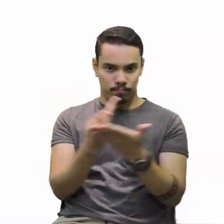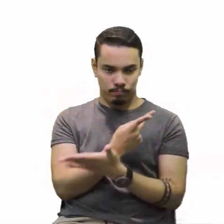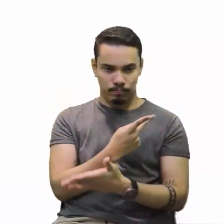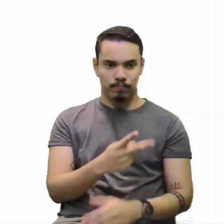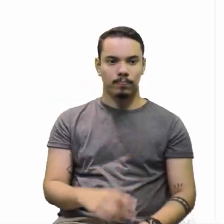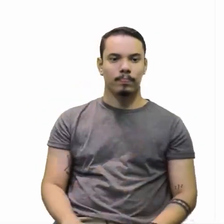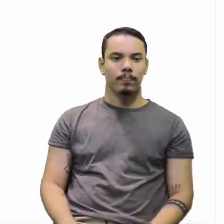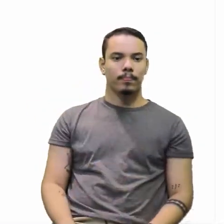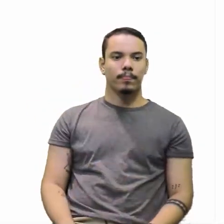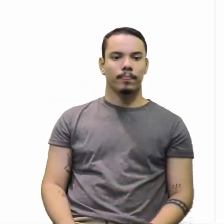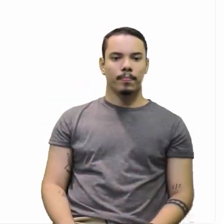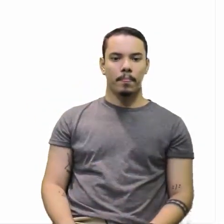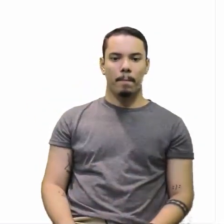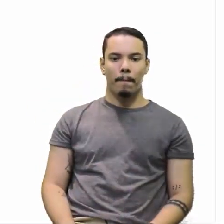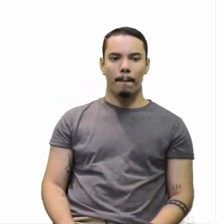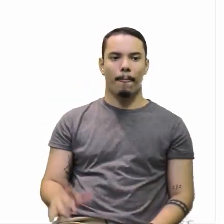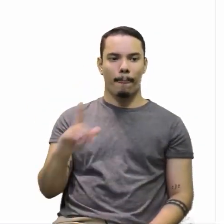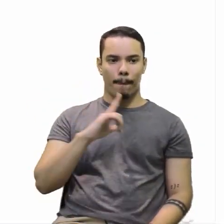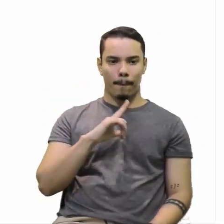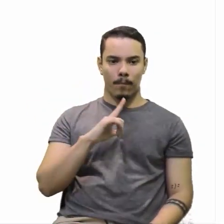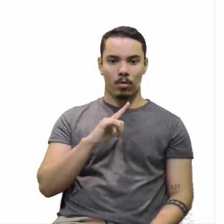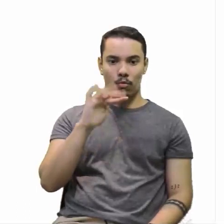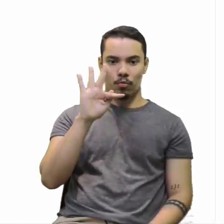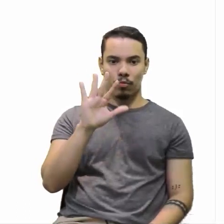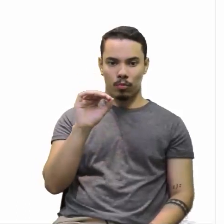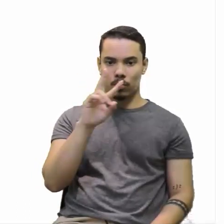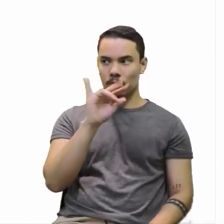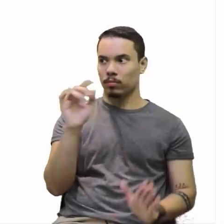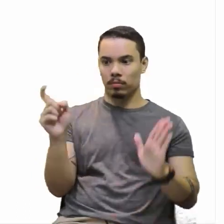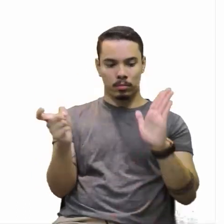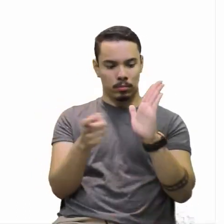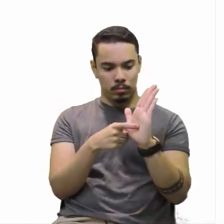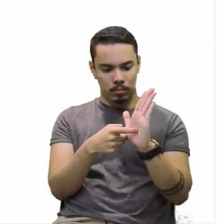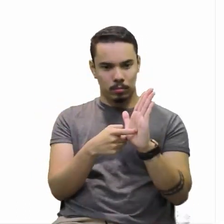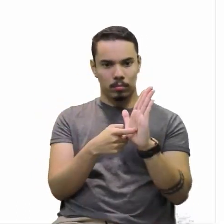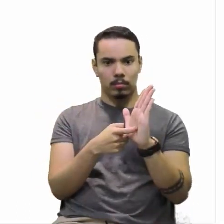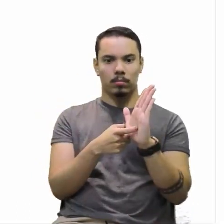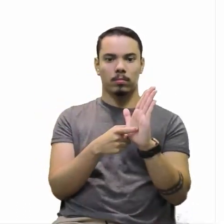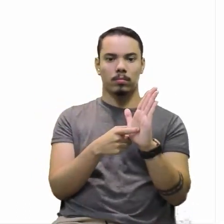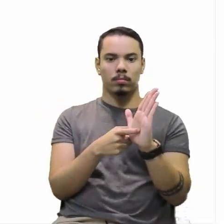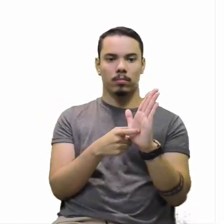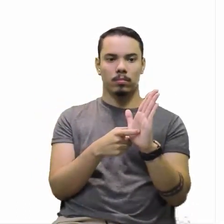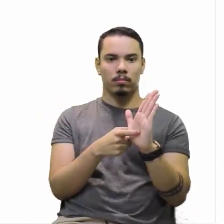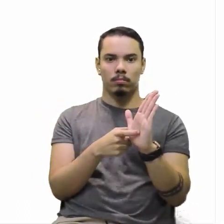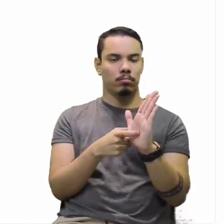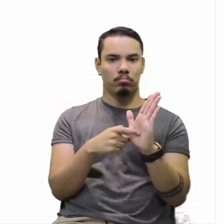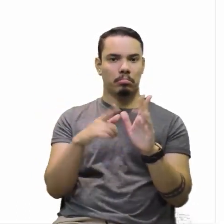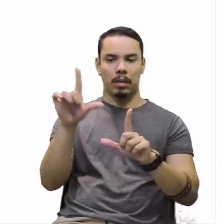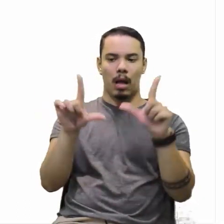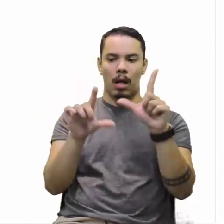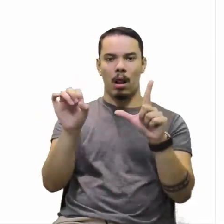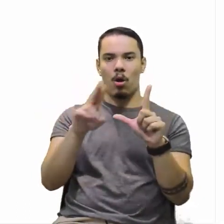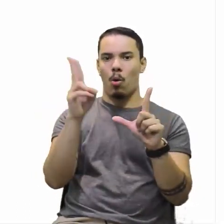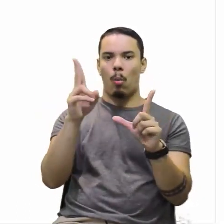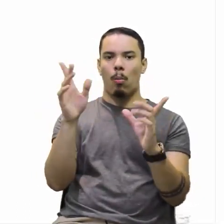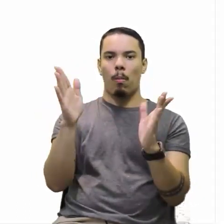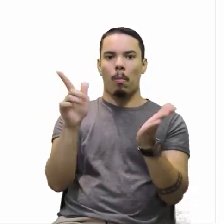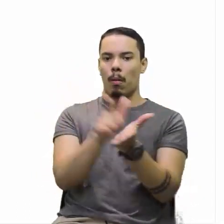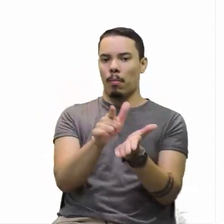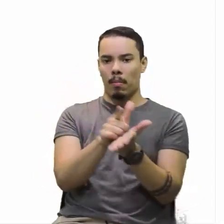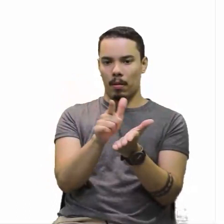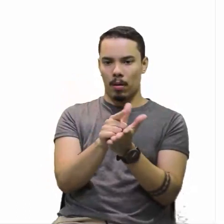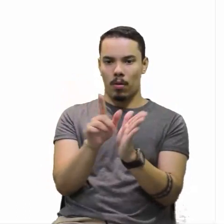campo. Como o fluxo indutor está entrando na tela, ou no papel, se você tiver no seu caderno,